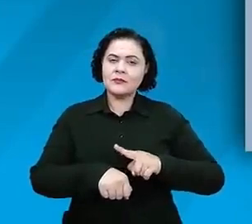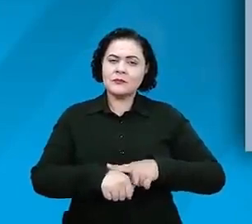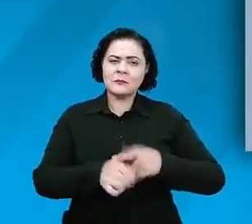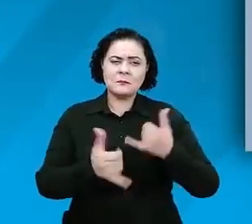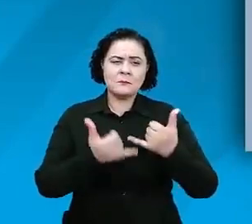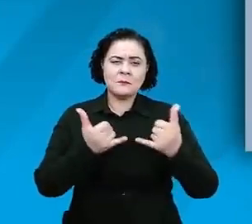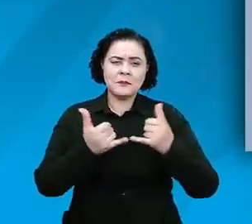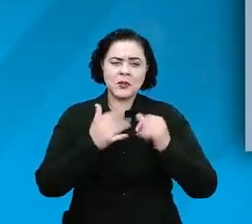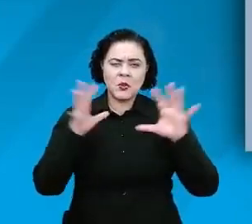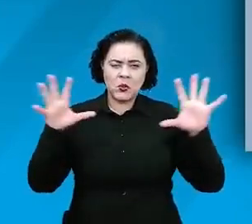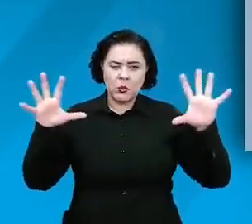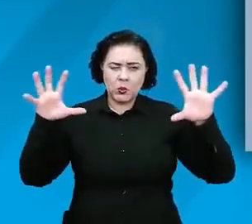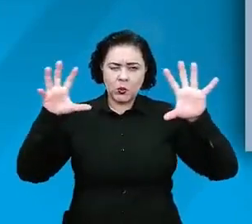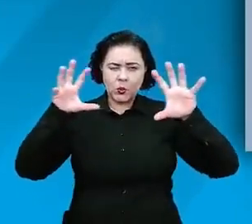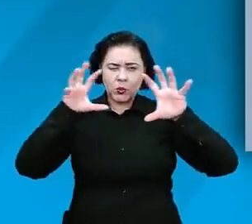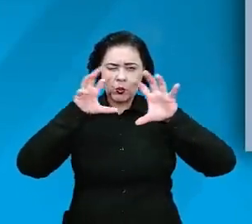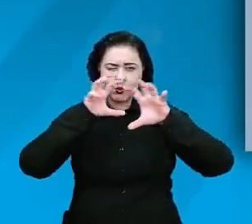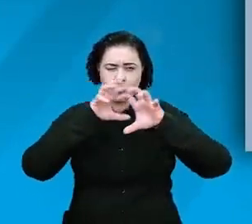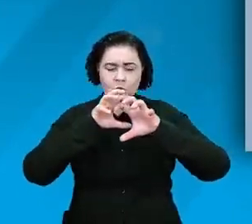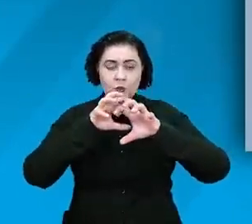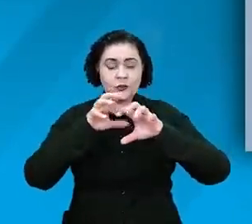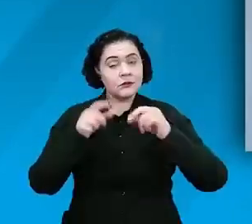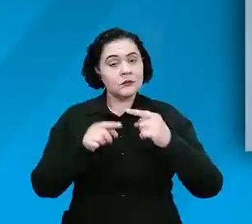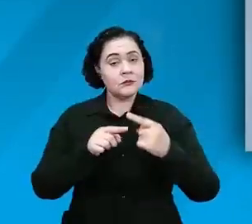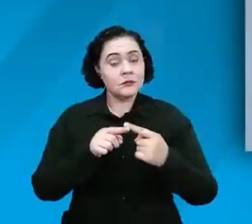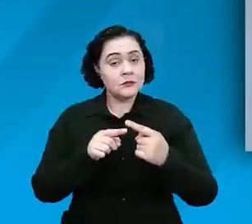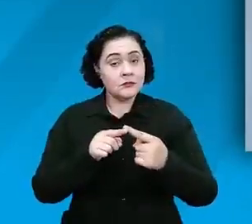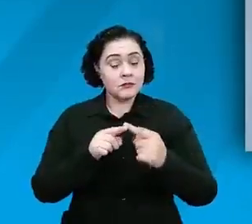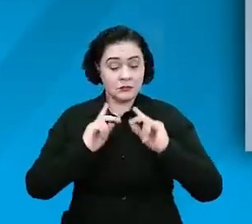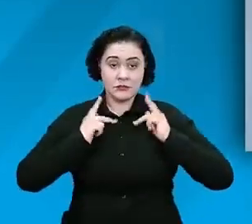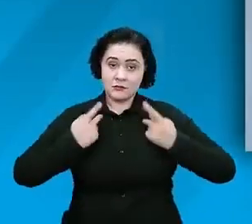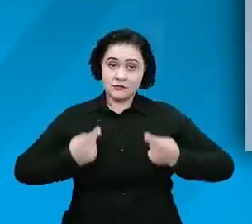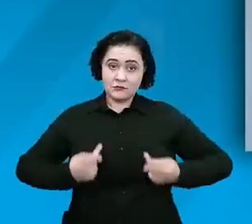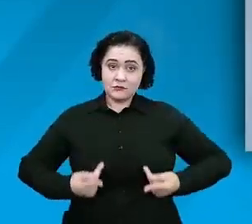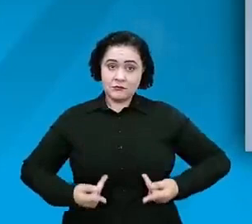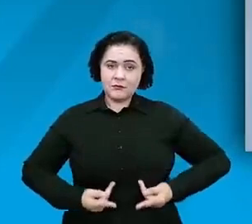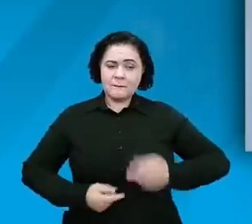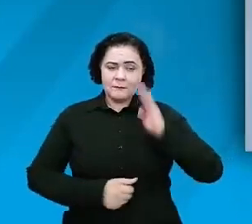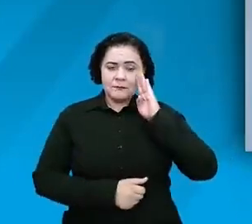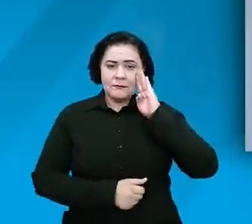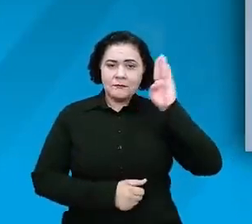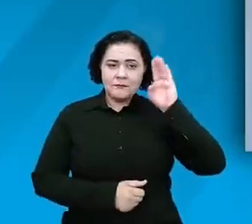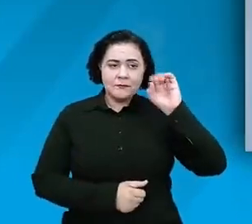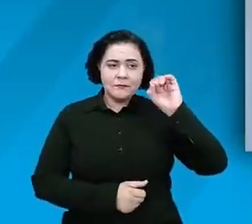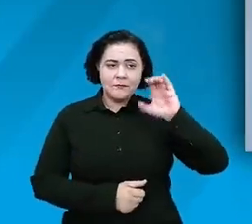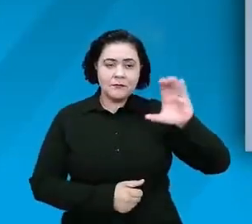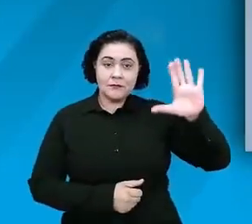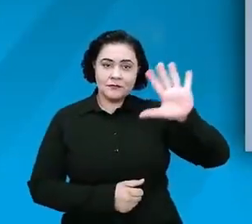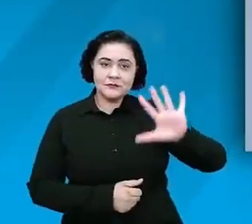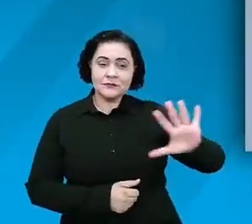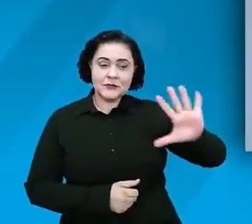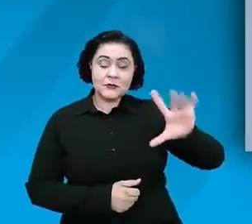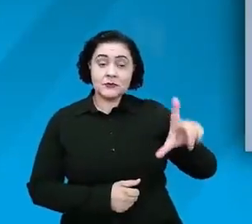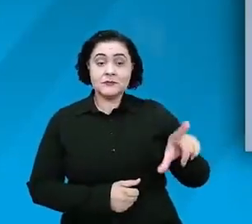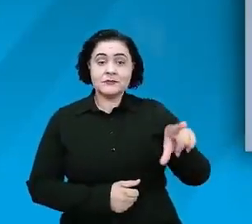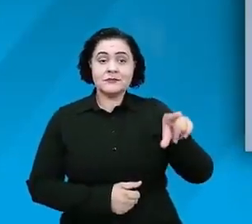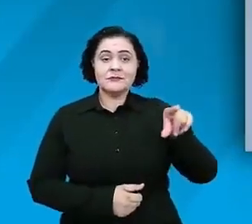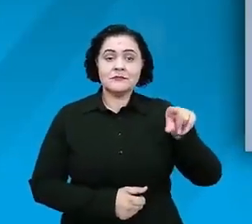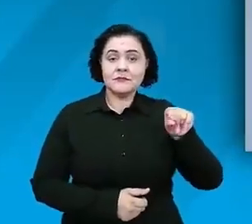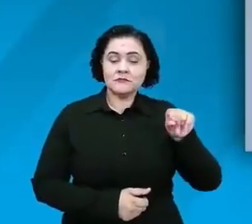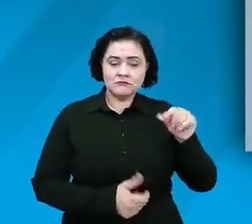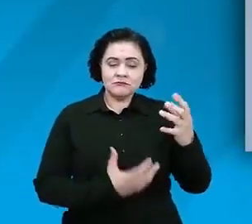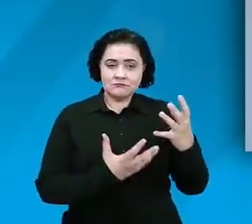sombrio, em que a criatura humana, principalmente do Ocidente, fez a opção